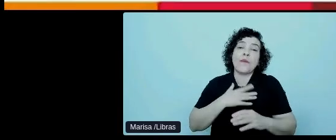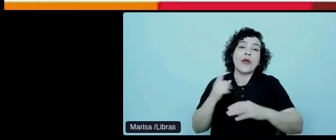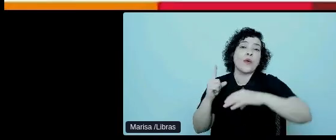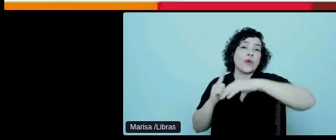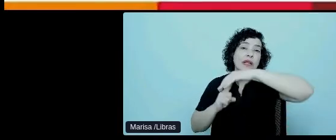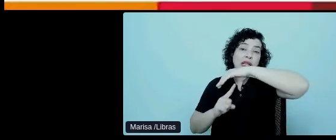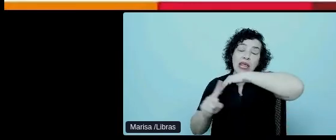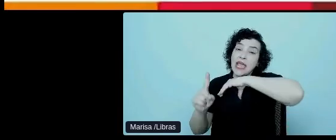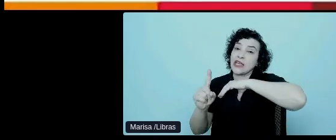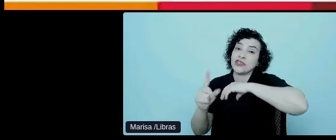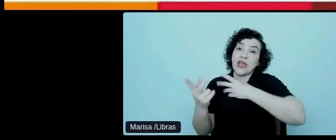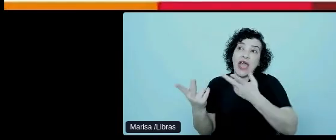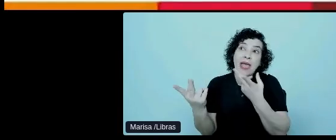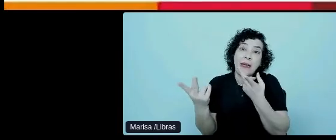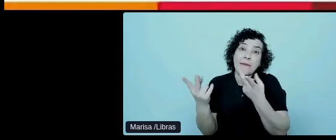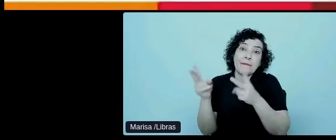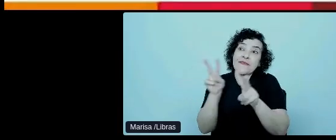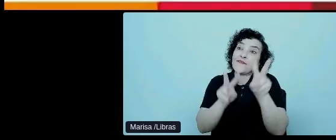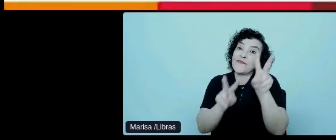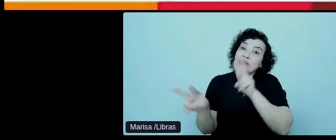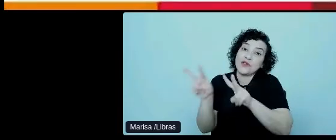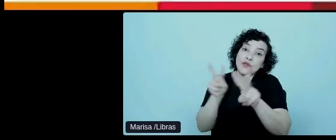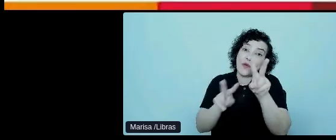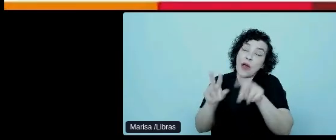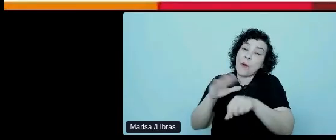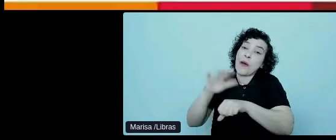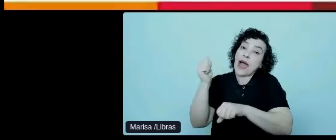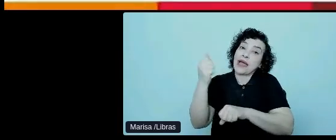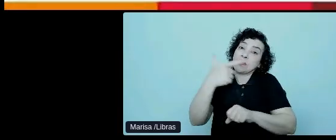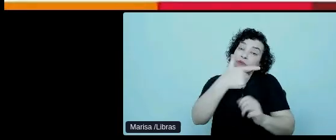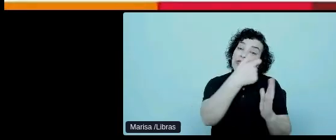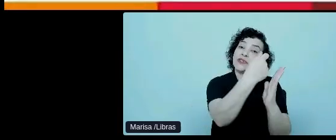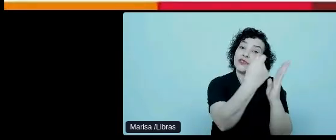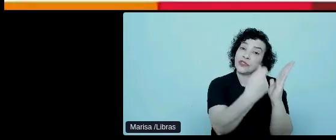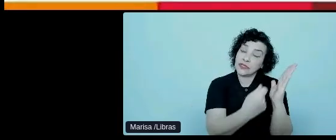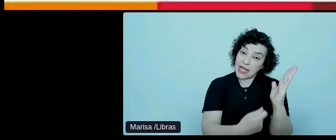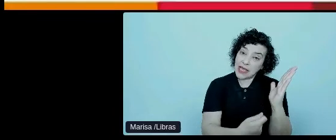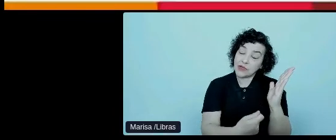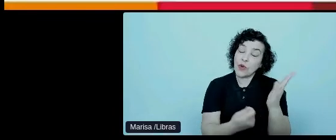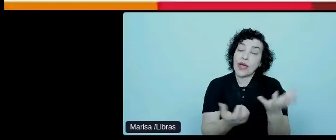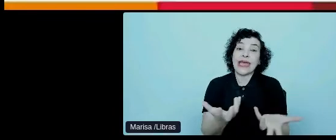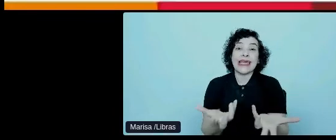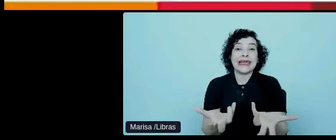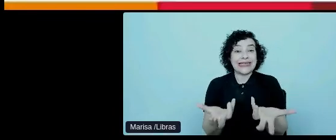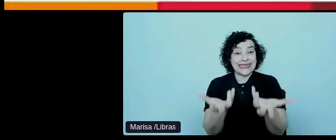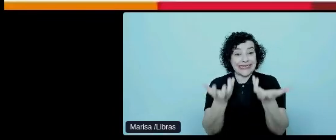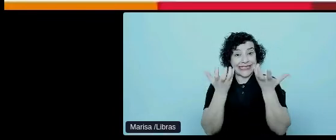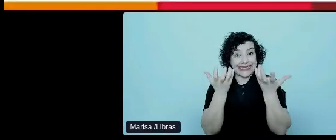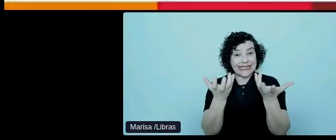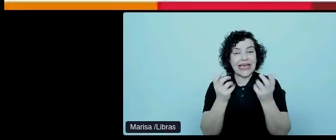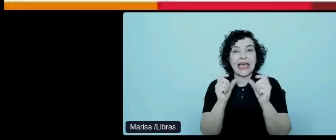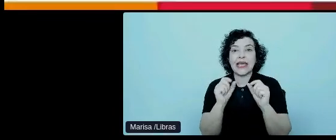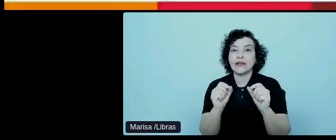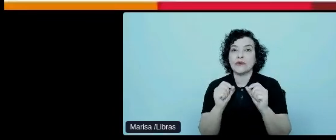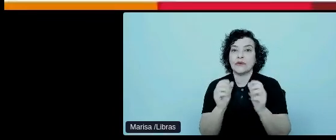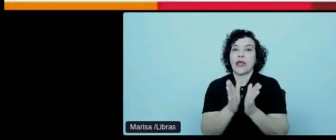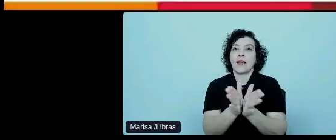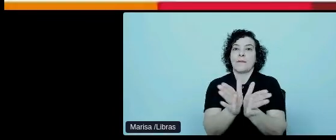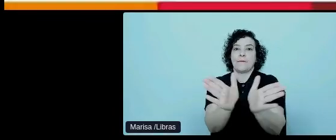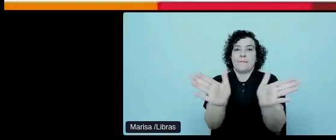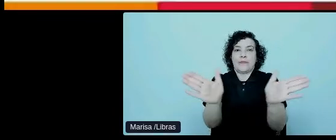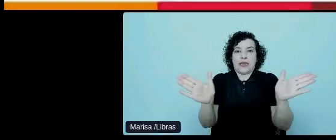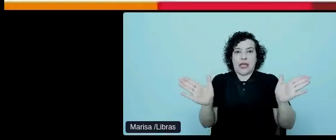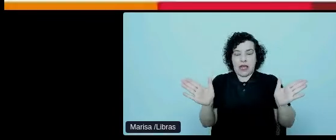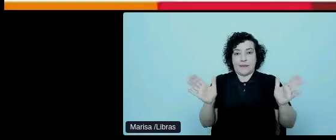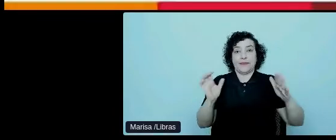mais visual do que de texto. Então, eles querem aumentar esse espectro, que a